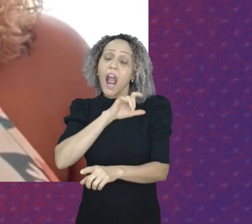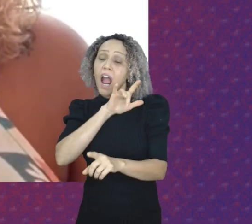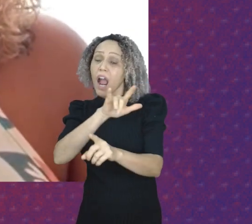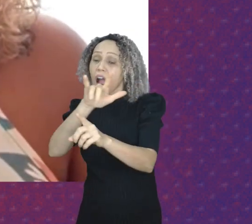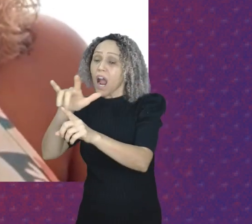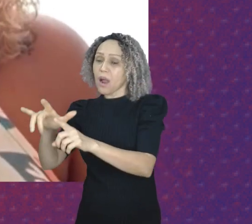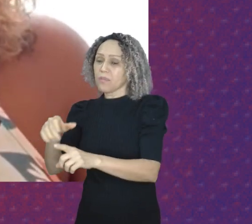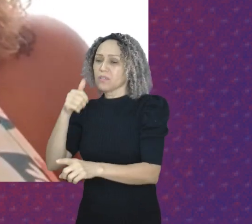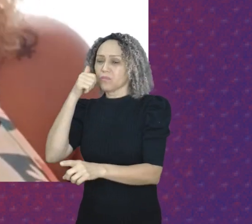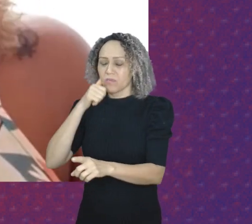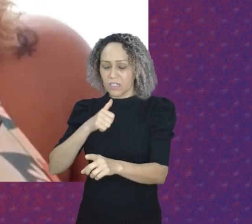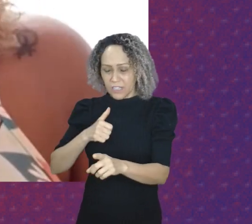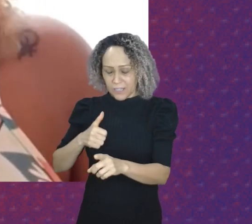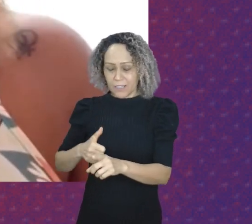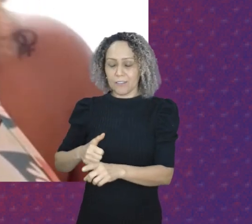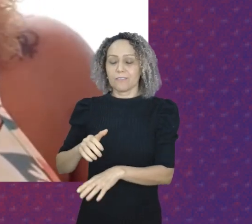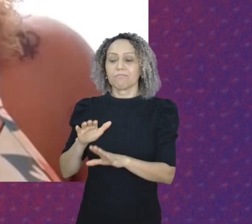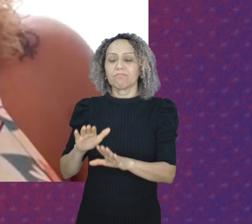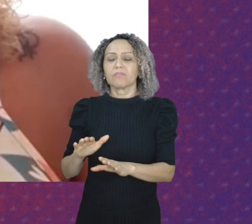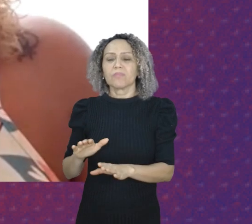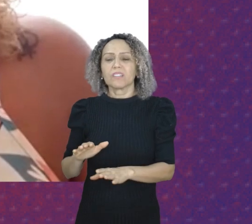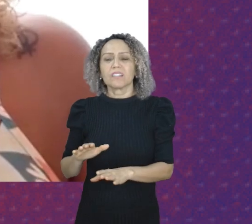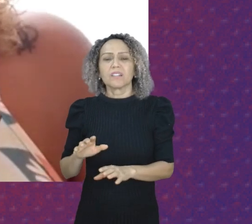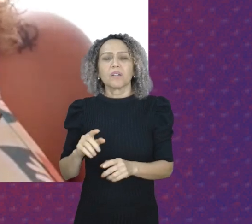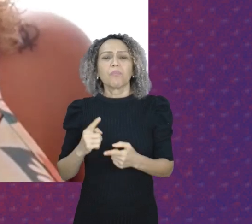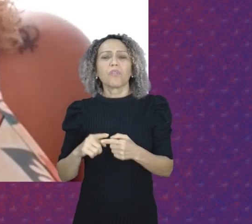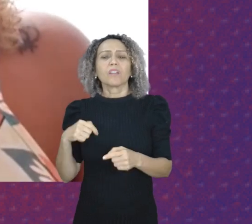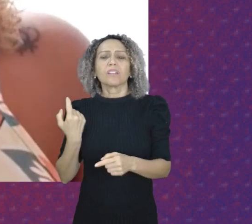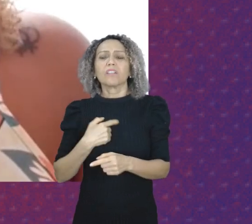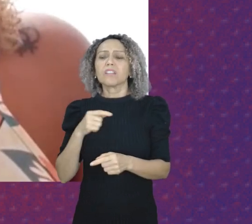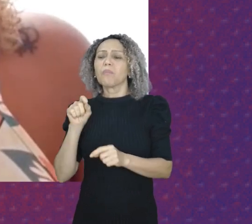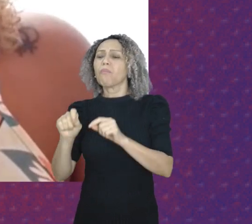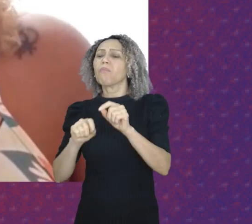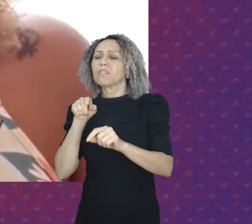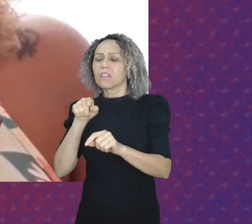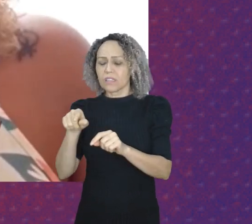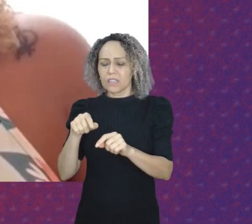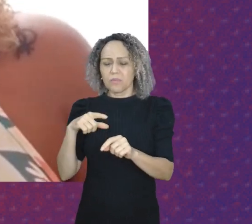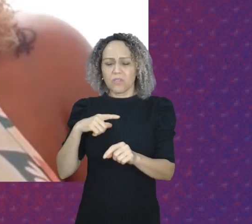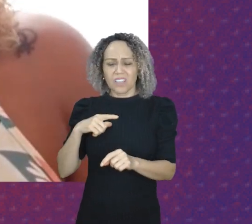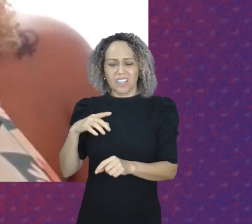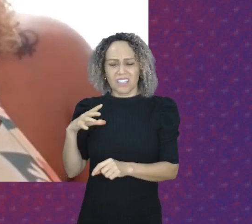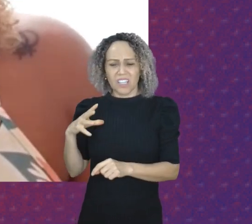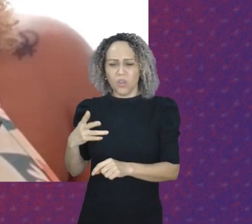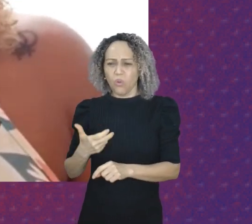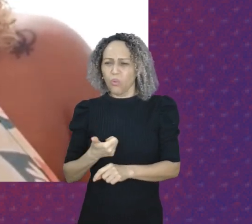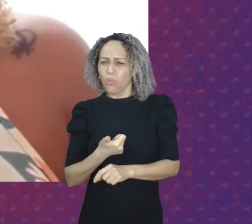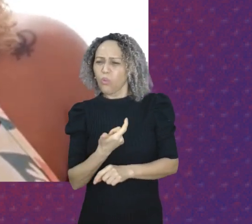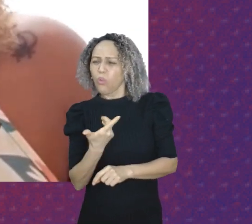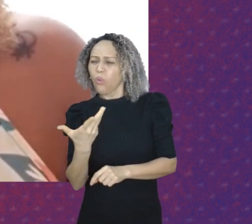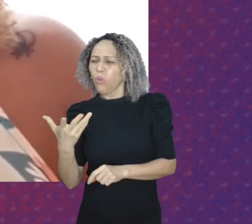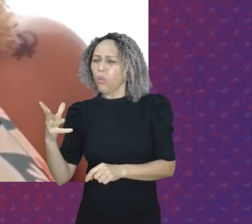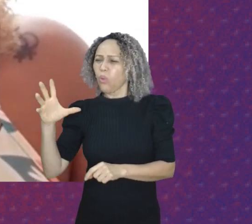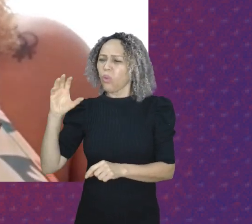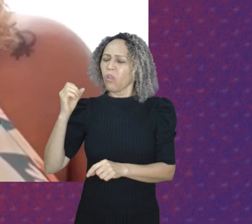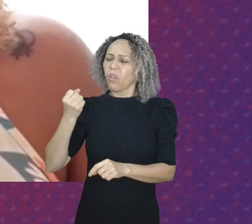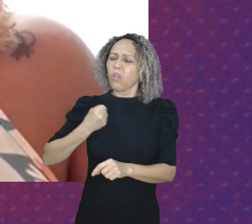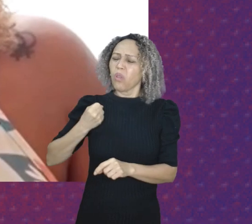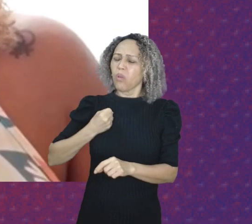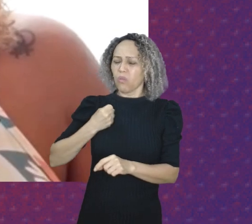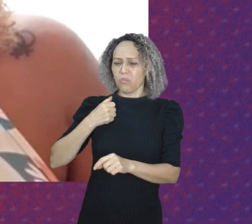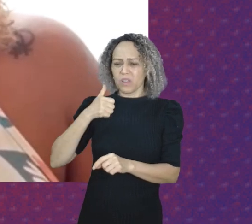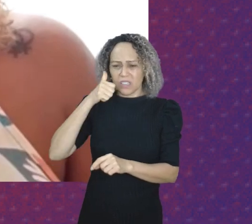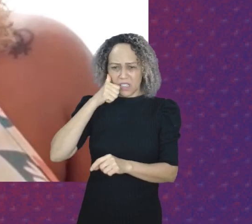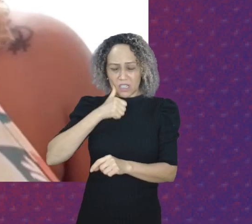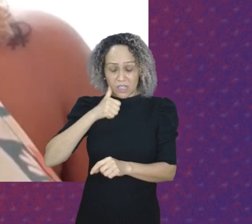isso? Porque a gente tem um índice muito grande de mulheres que estão aí nos estupros corretivos, que a gente chama de estupros corretivos, mulheres